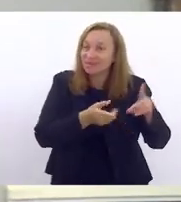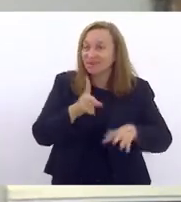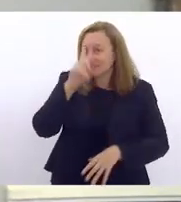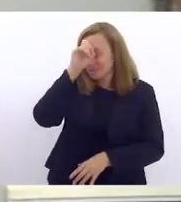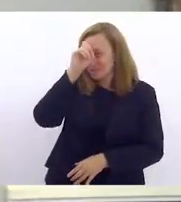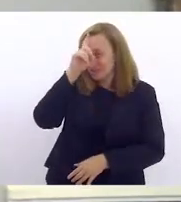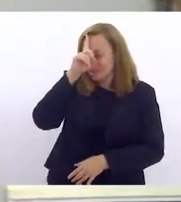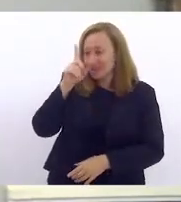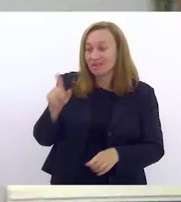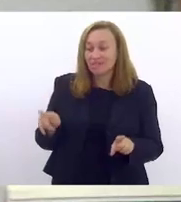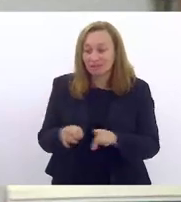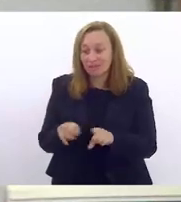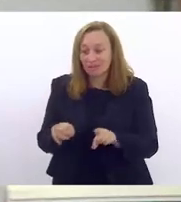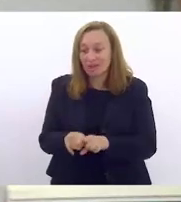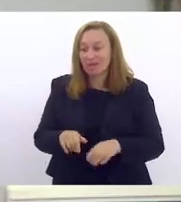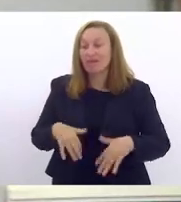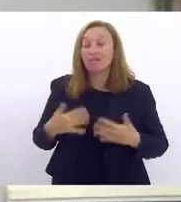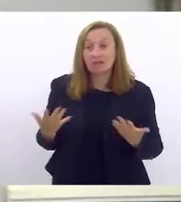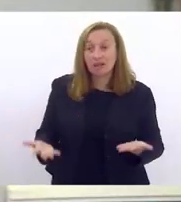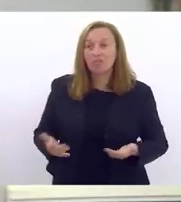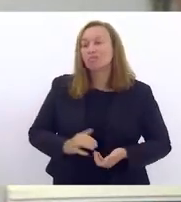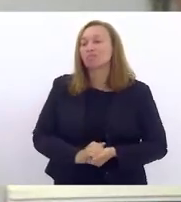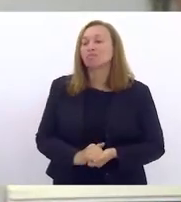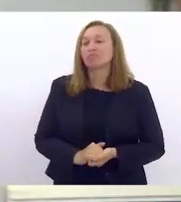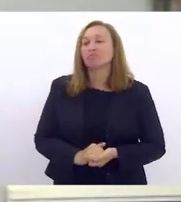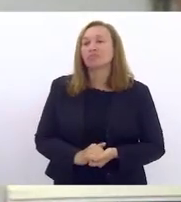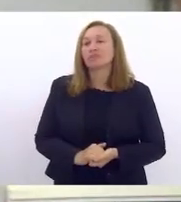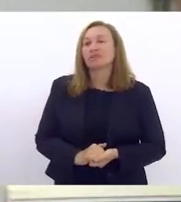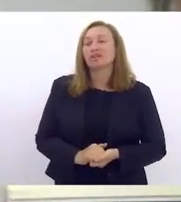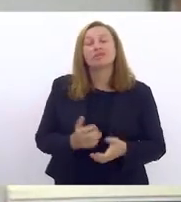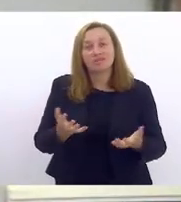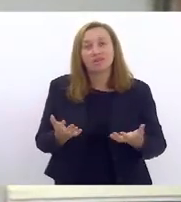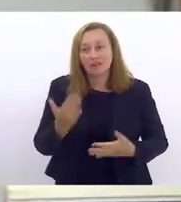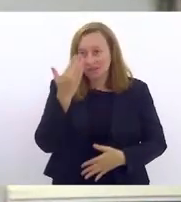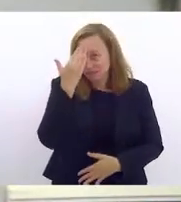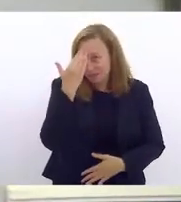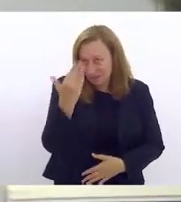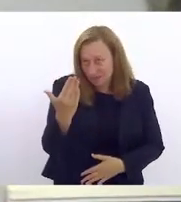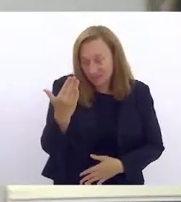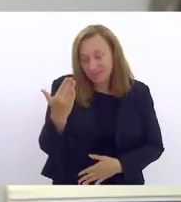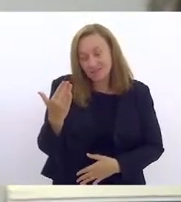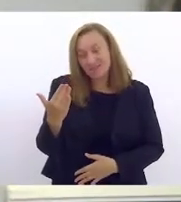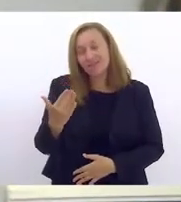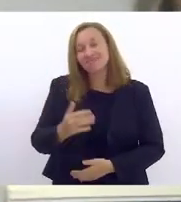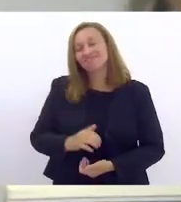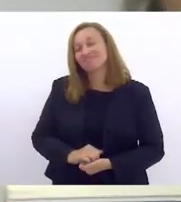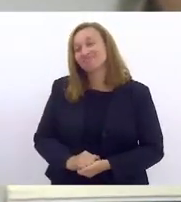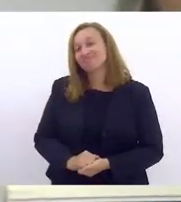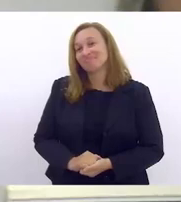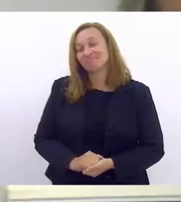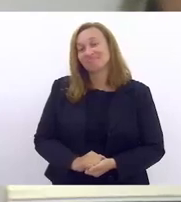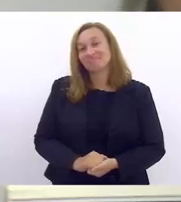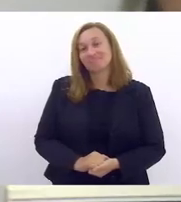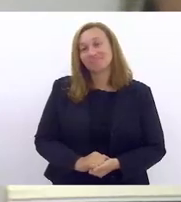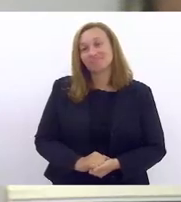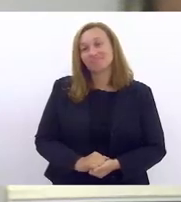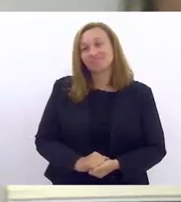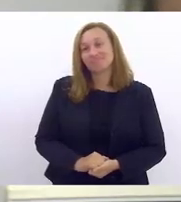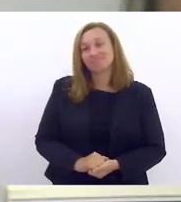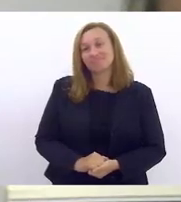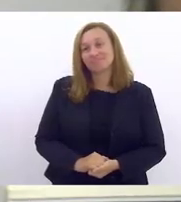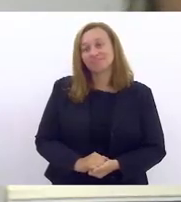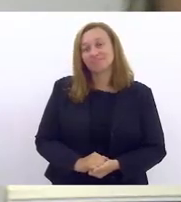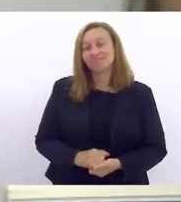Tá? Então, eu quero agradecer imensamente